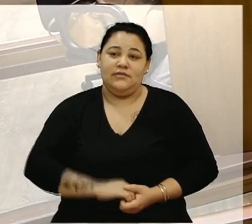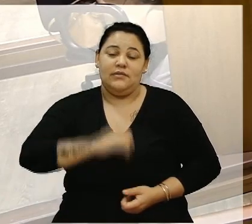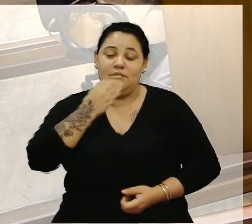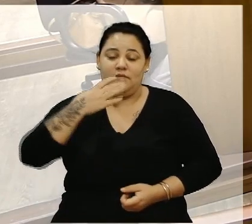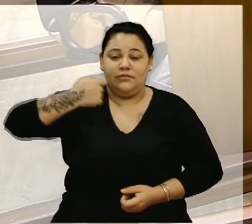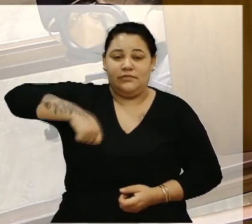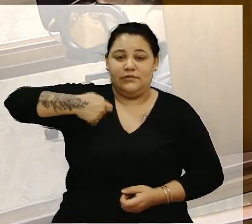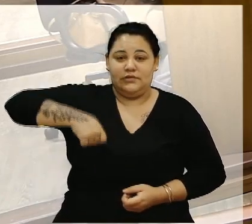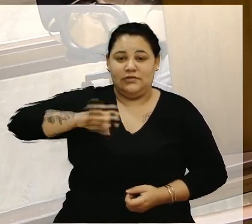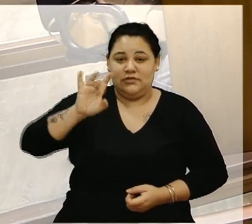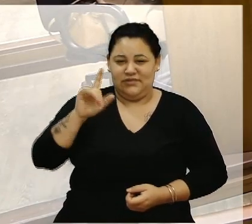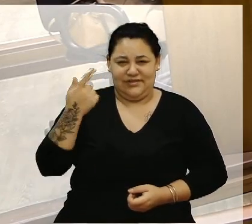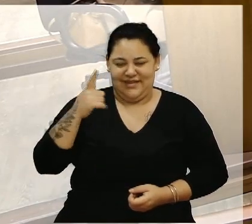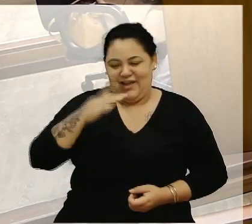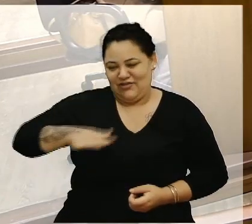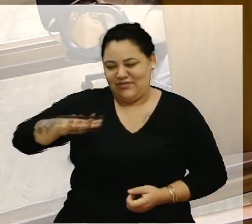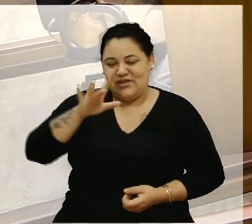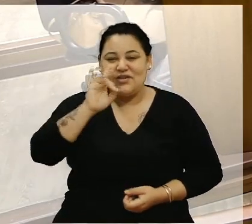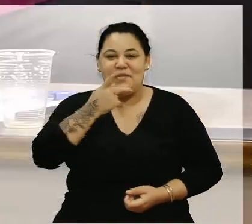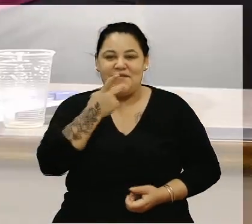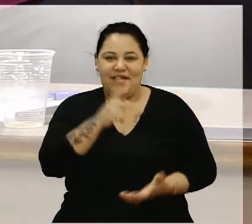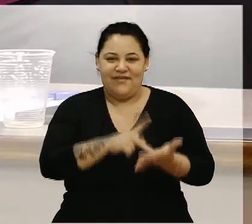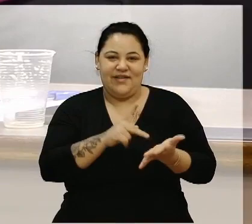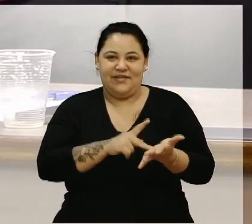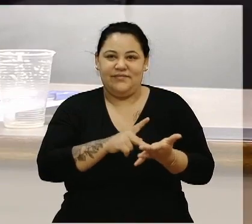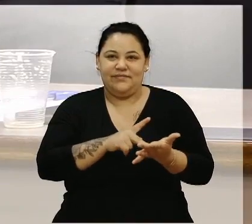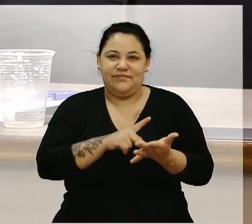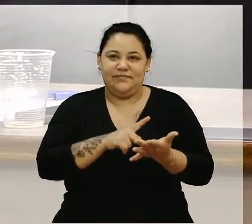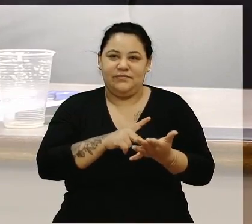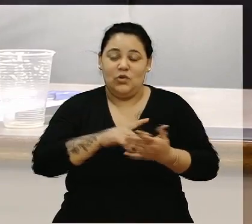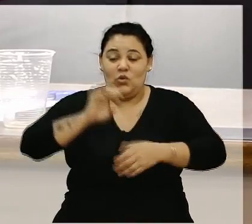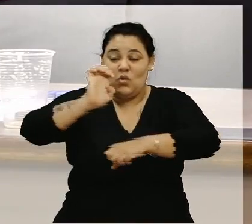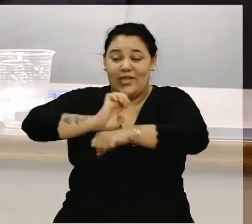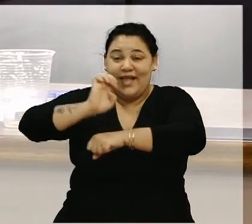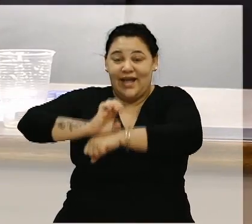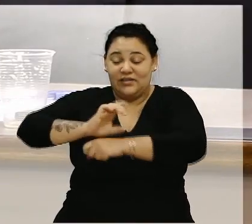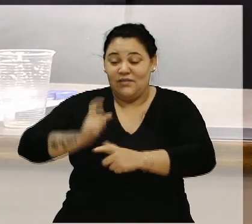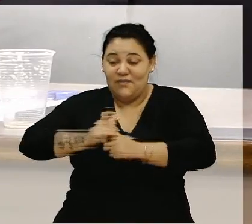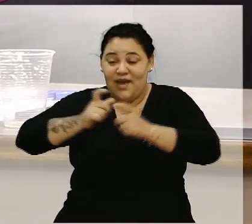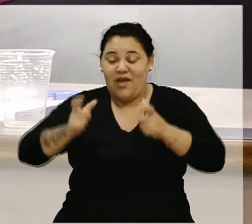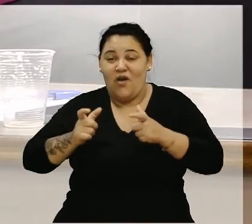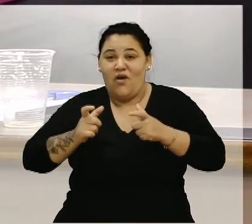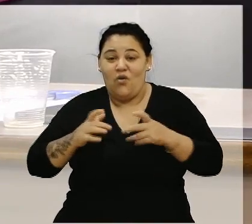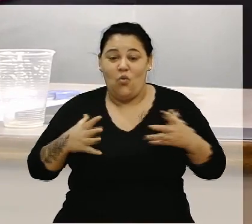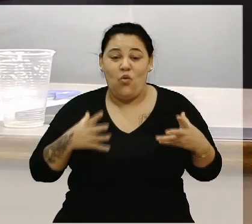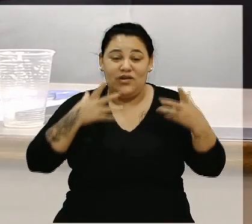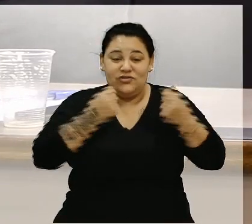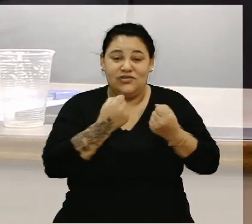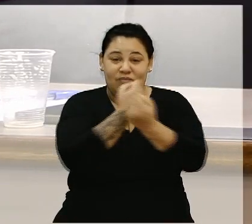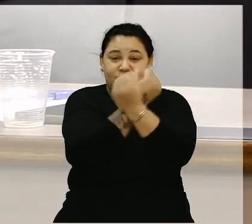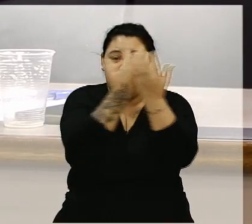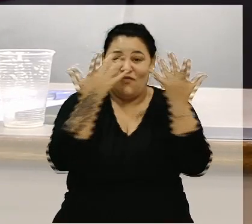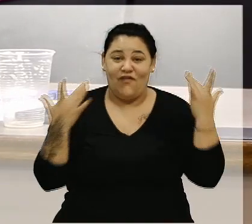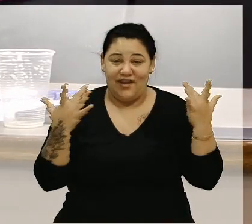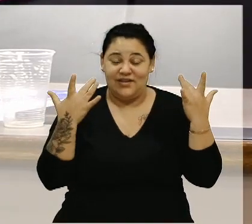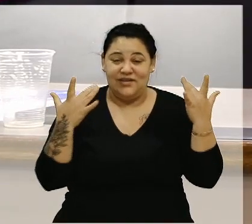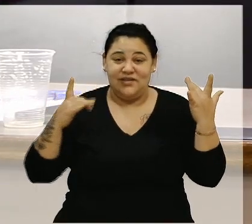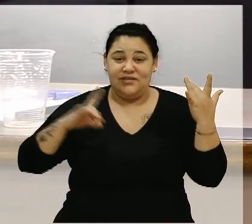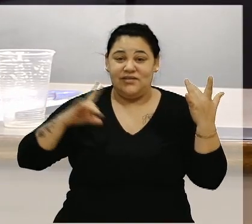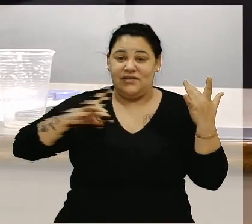para restabelecer a verdade, né, os estados com maior proporção de floresta estão no Amazonas, Acre e